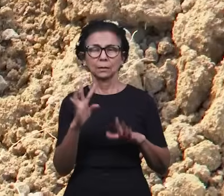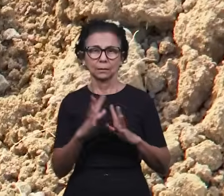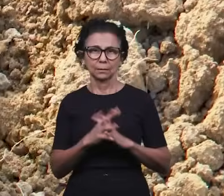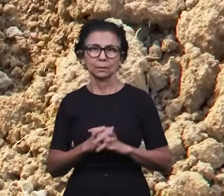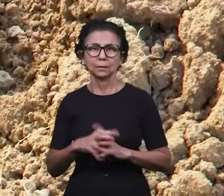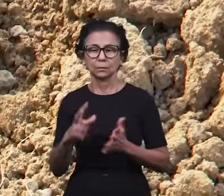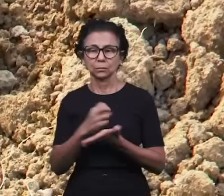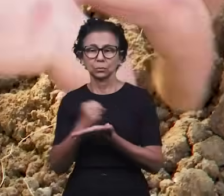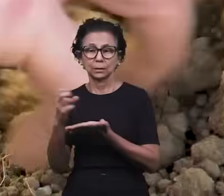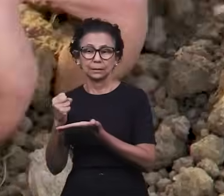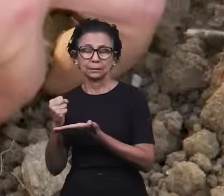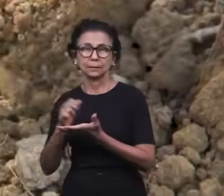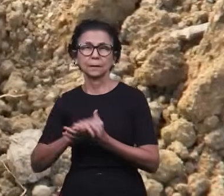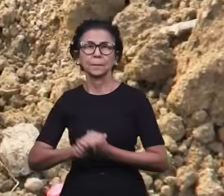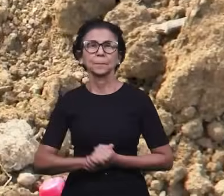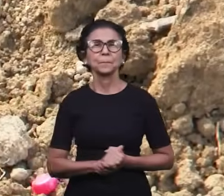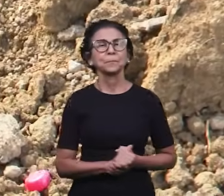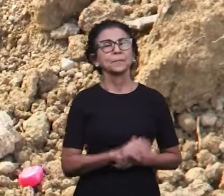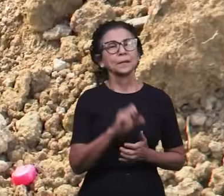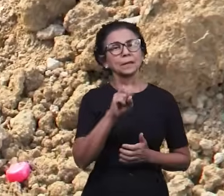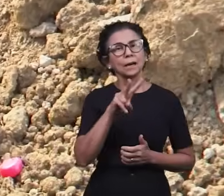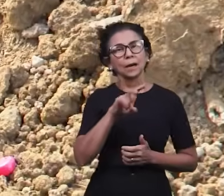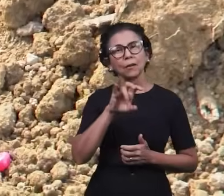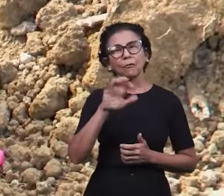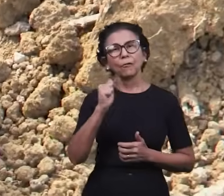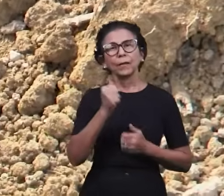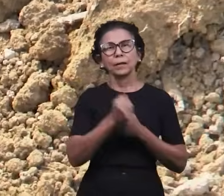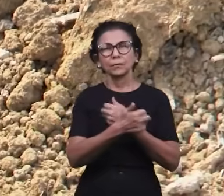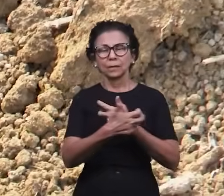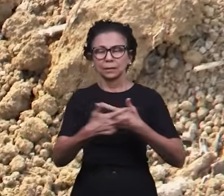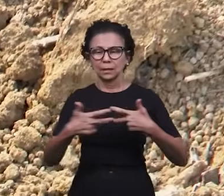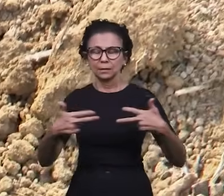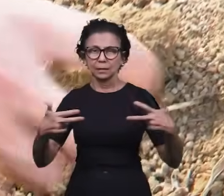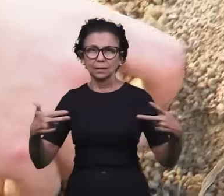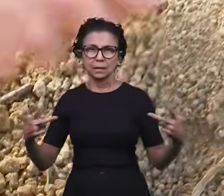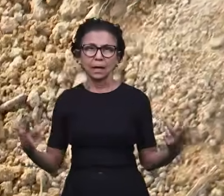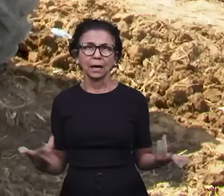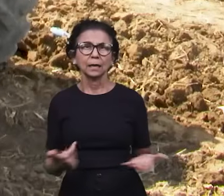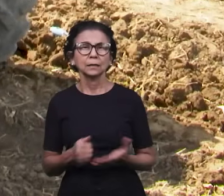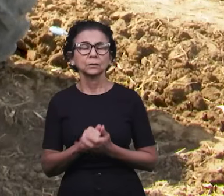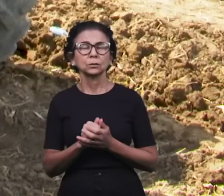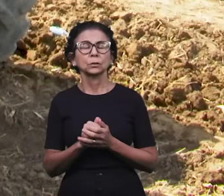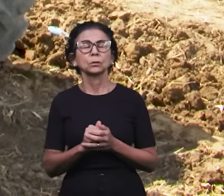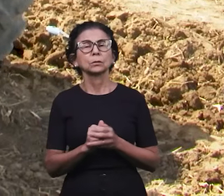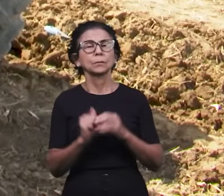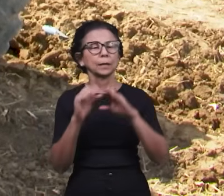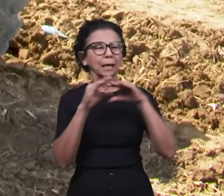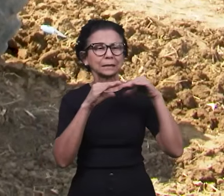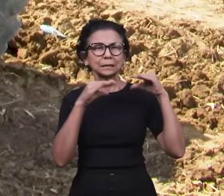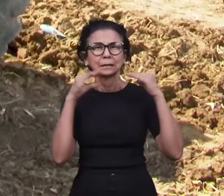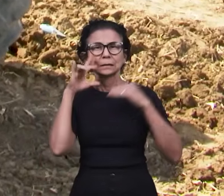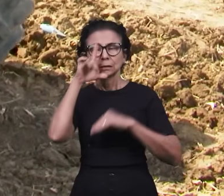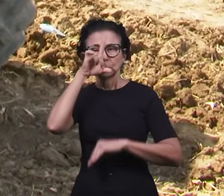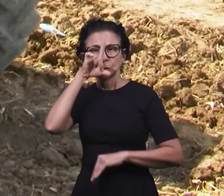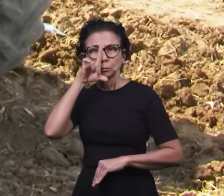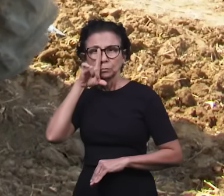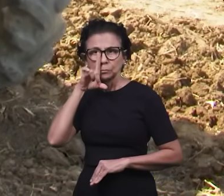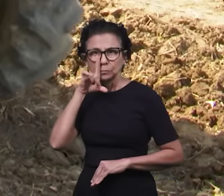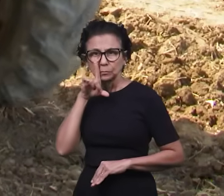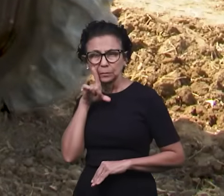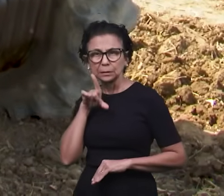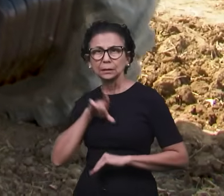silo. Seja para culturas de cereais como a aveia ou as hortaliças, ou até mesmo o milho, com